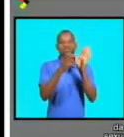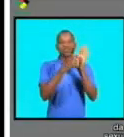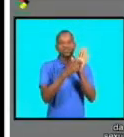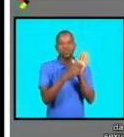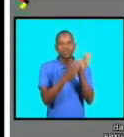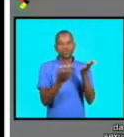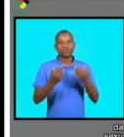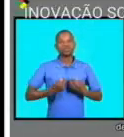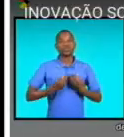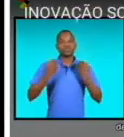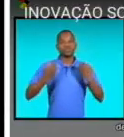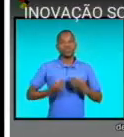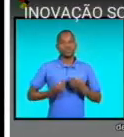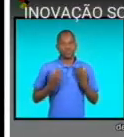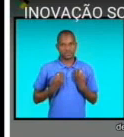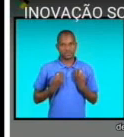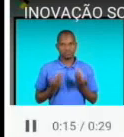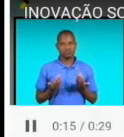É fácil de usá-lo.